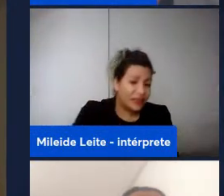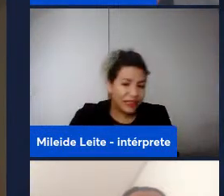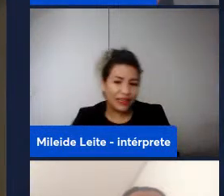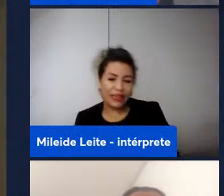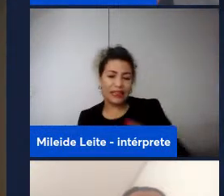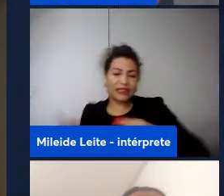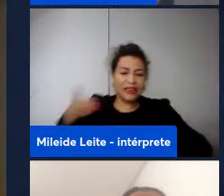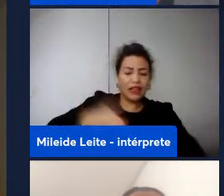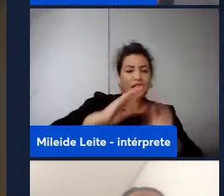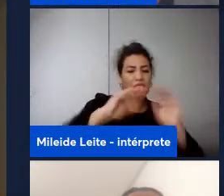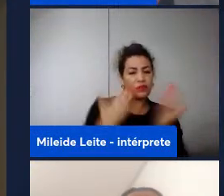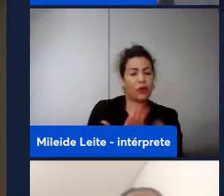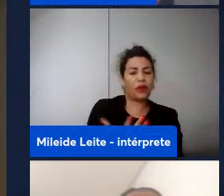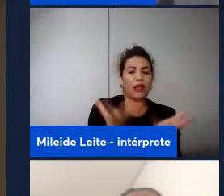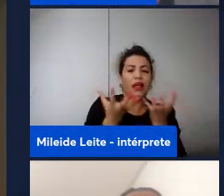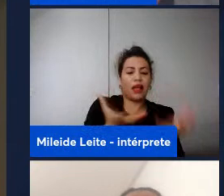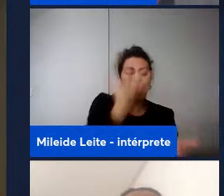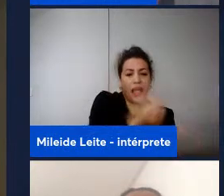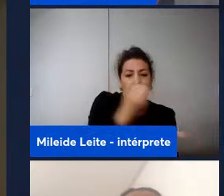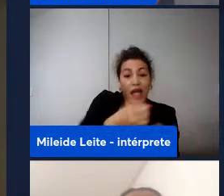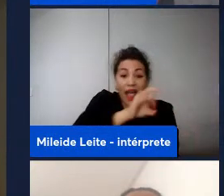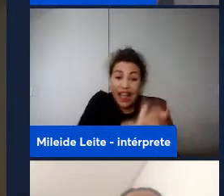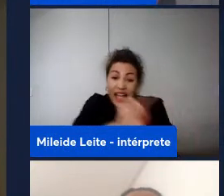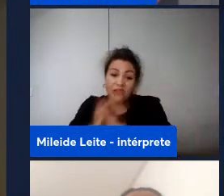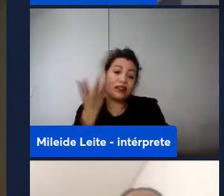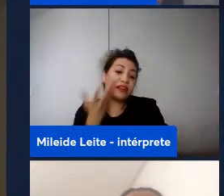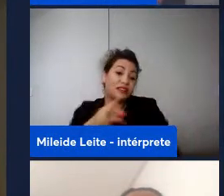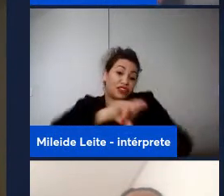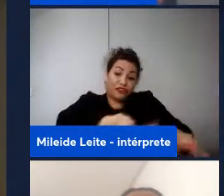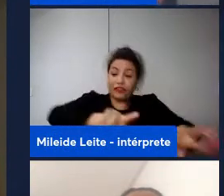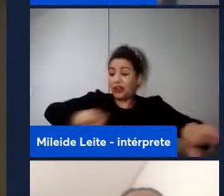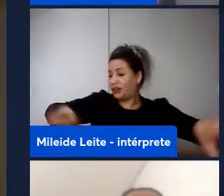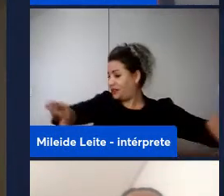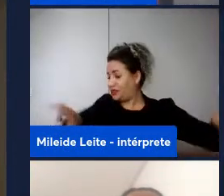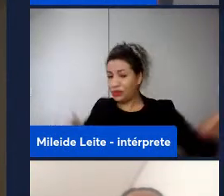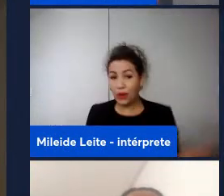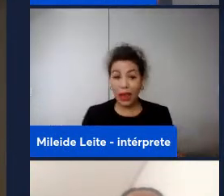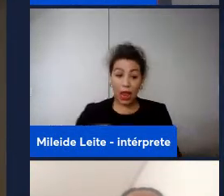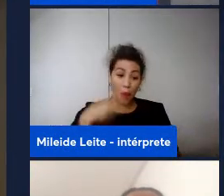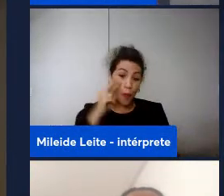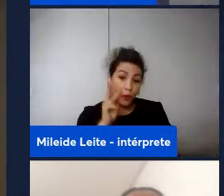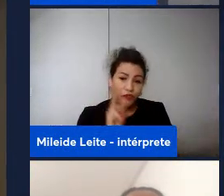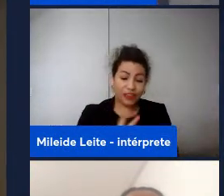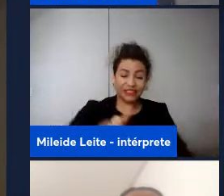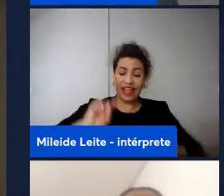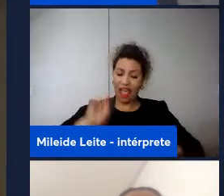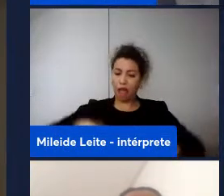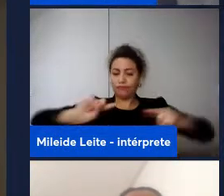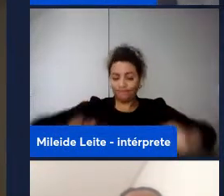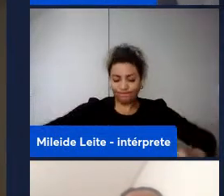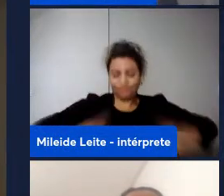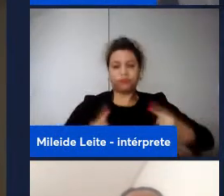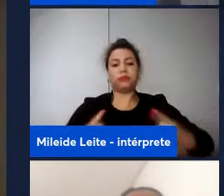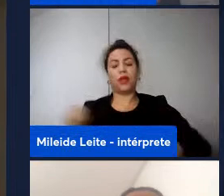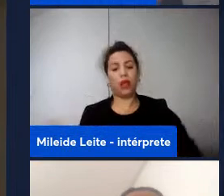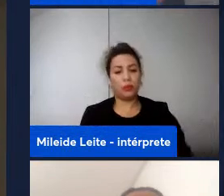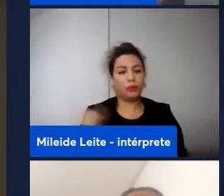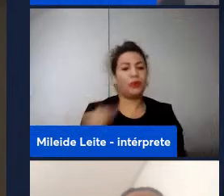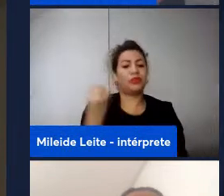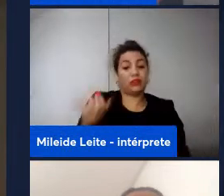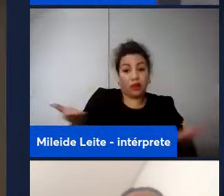ser alfabetizadas, cada criança é uma criança. E eu vejo que é um desafio importante desses